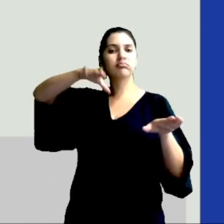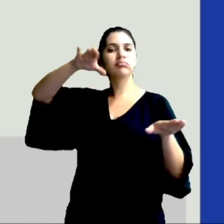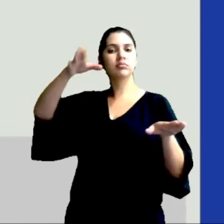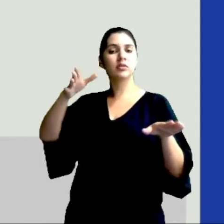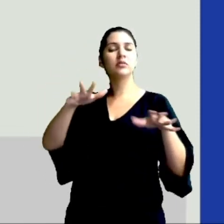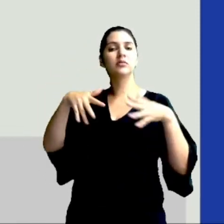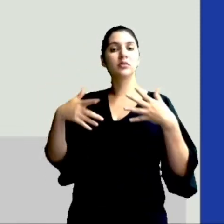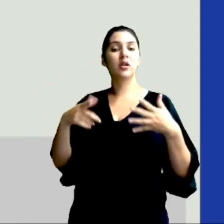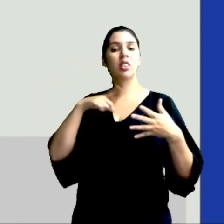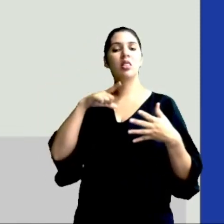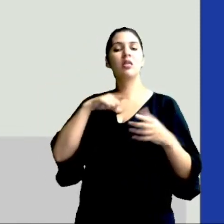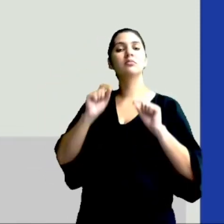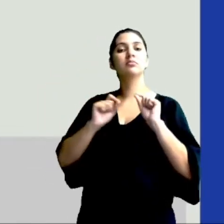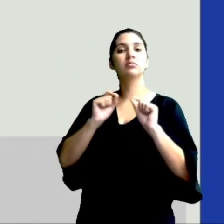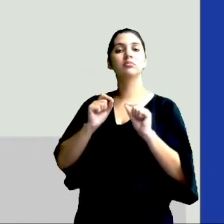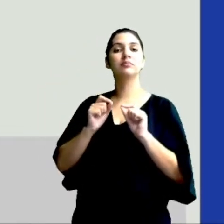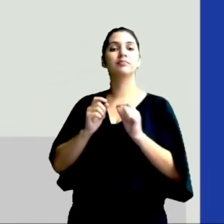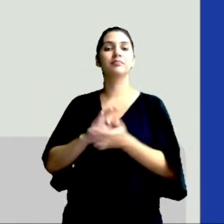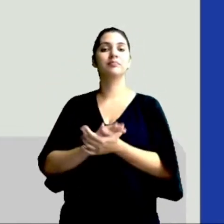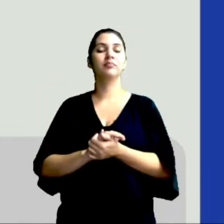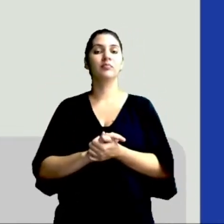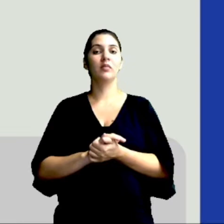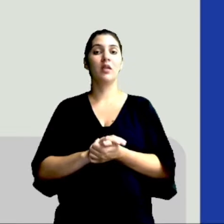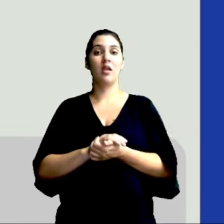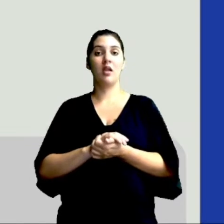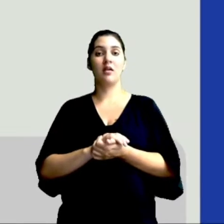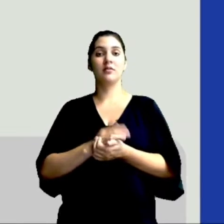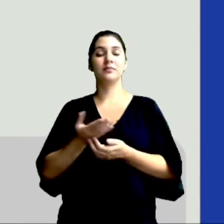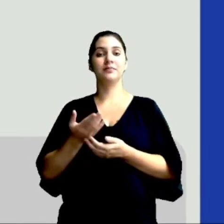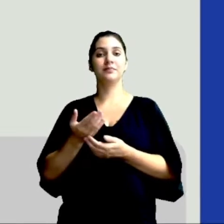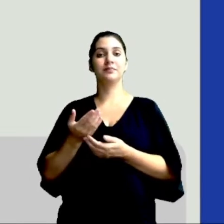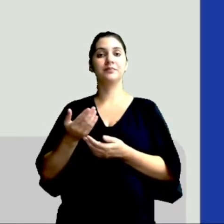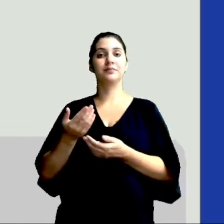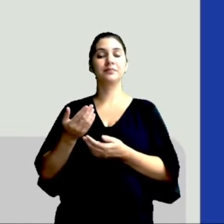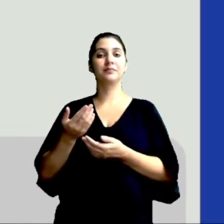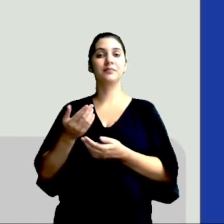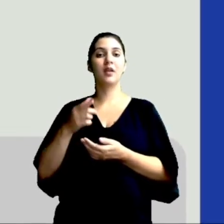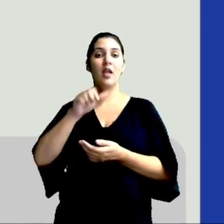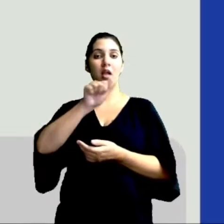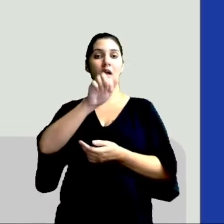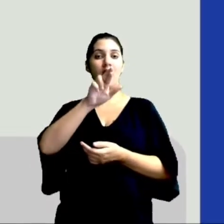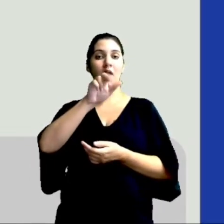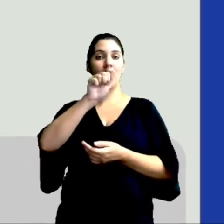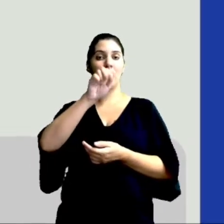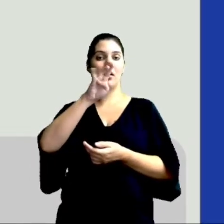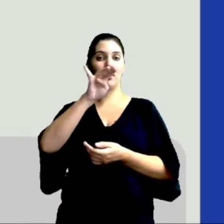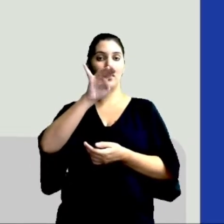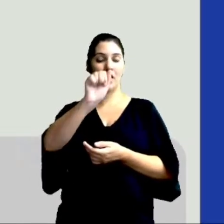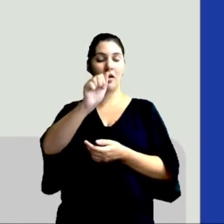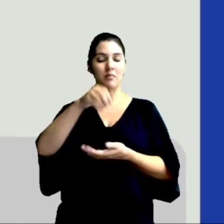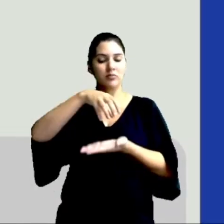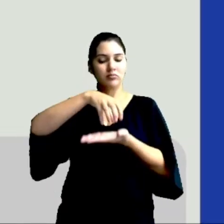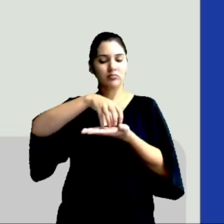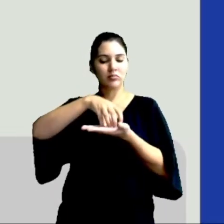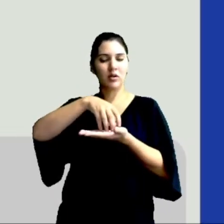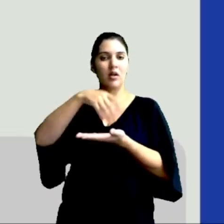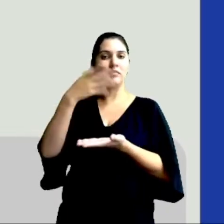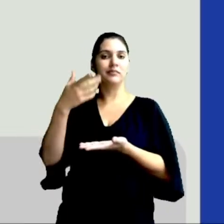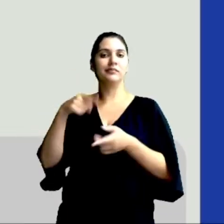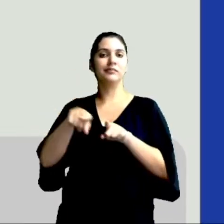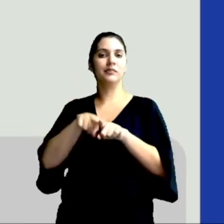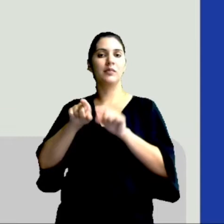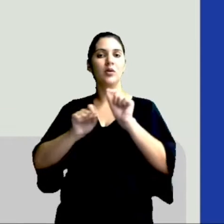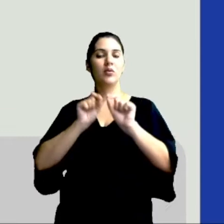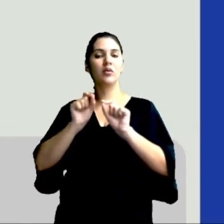Então, nós temos o Planalto da Arábia, né? Que é ali na região central, né? Da península, né? Naquela